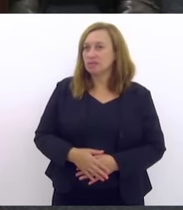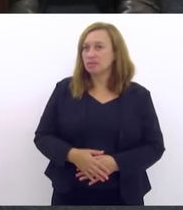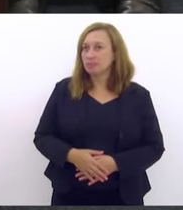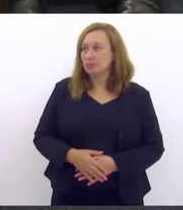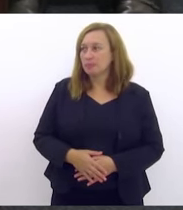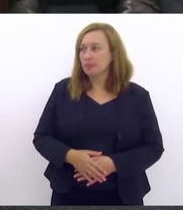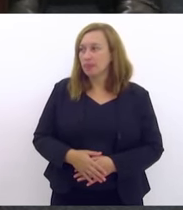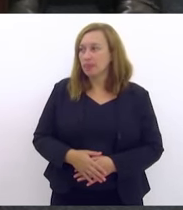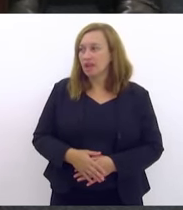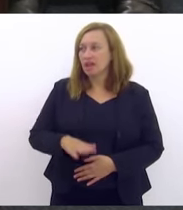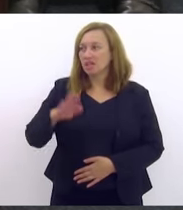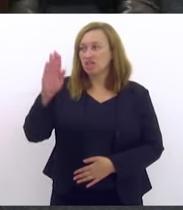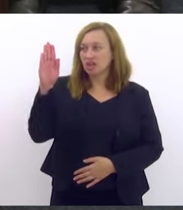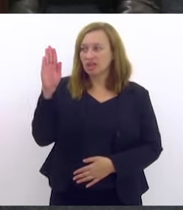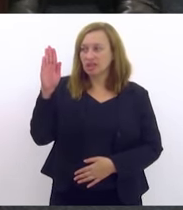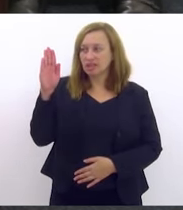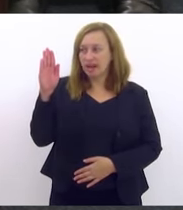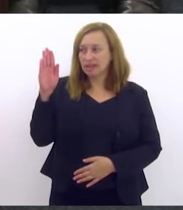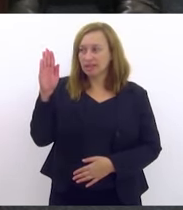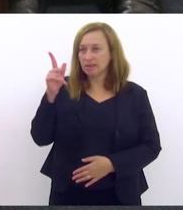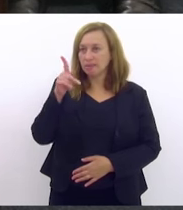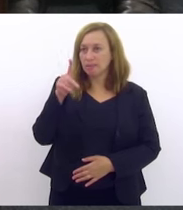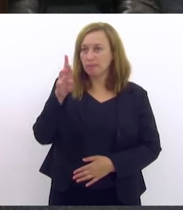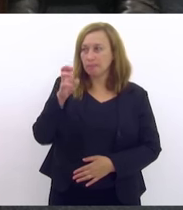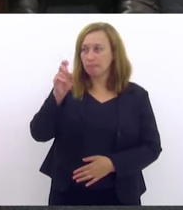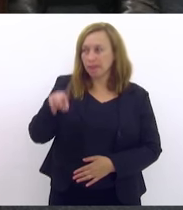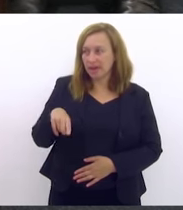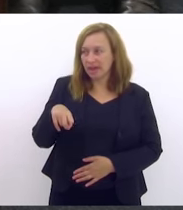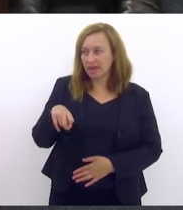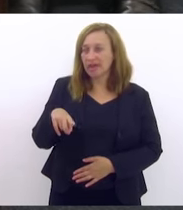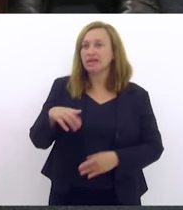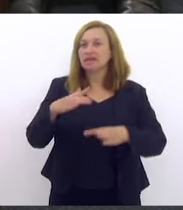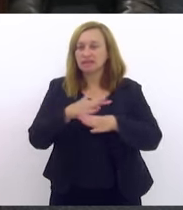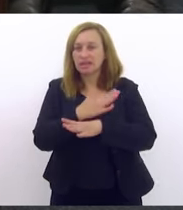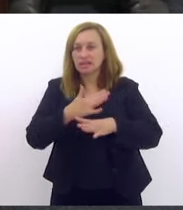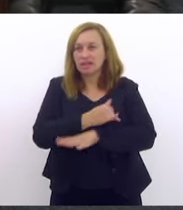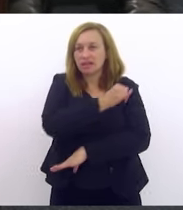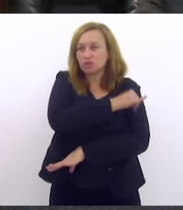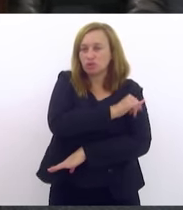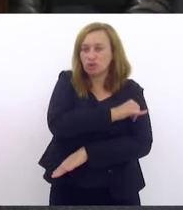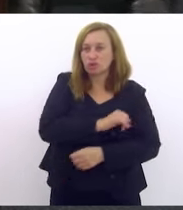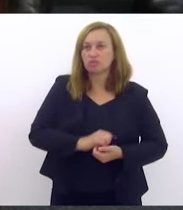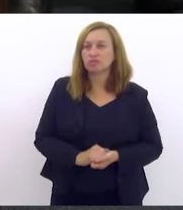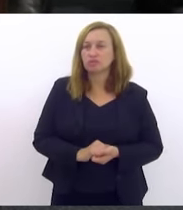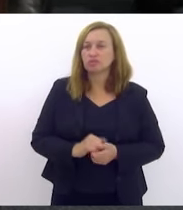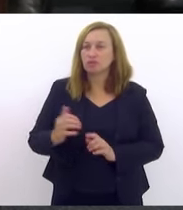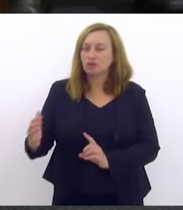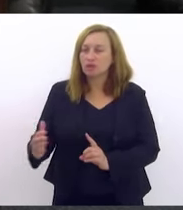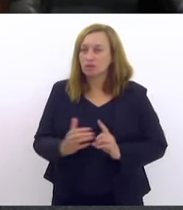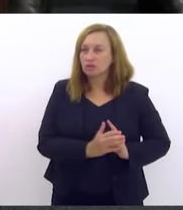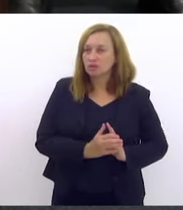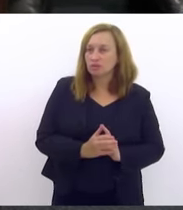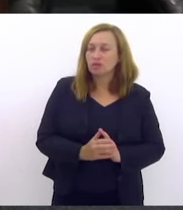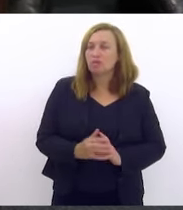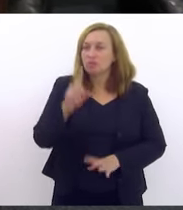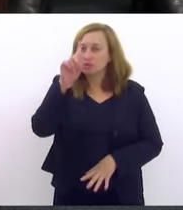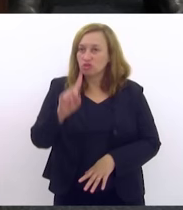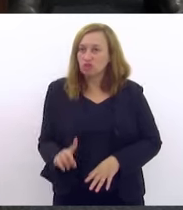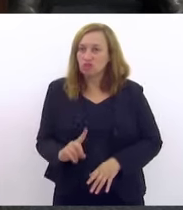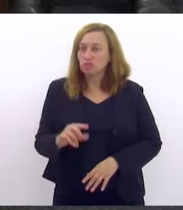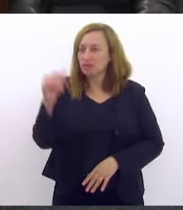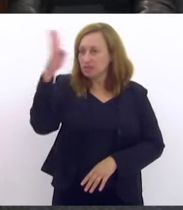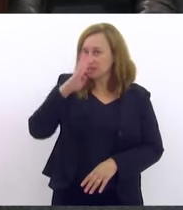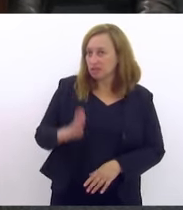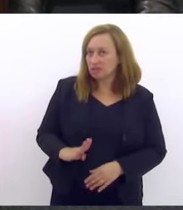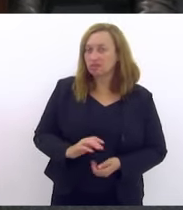estamos discutindo aqui é admitir um princípio jurídico que não foi acolhido pelo direito brasileiro. O que